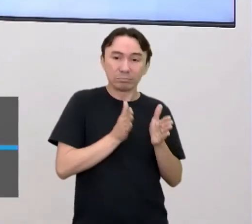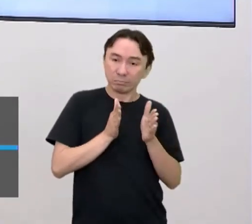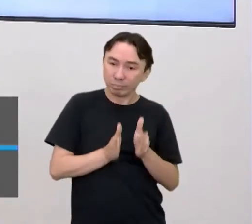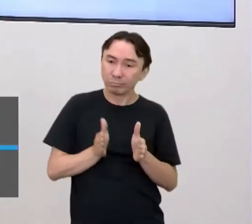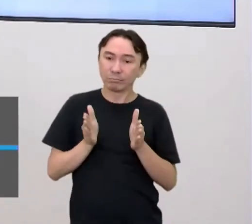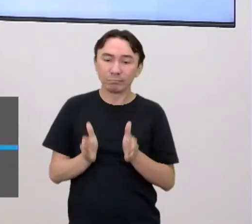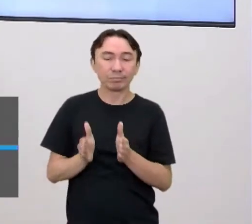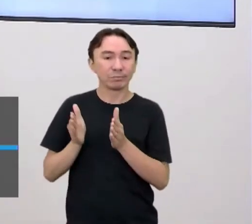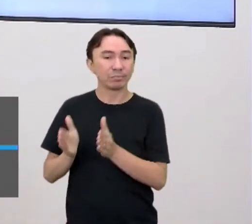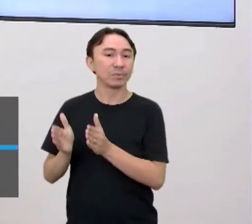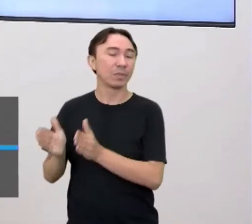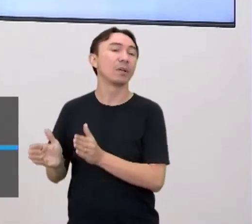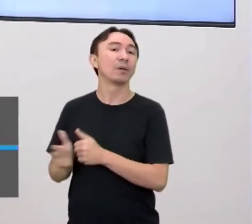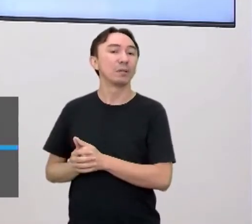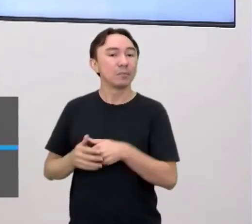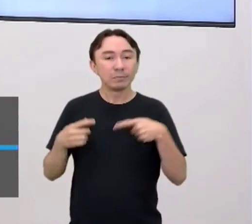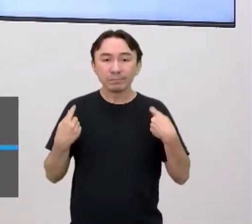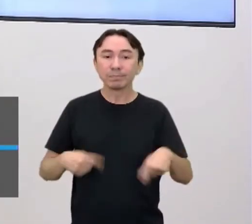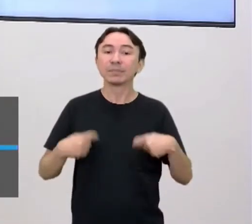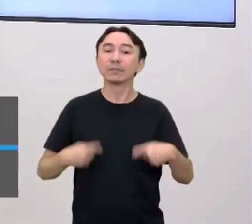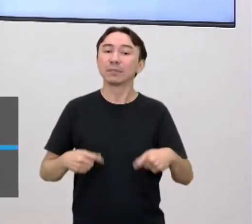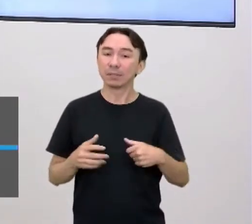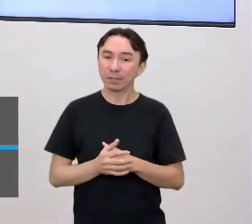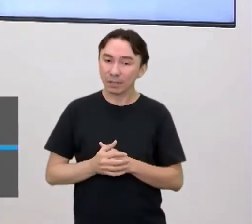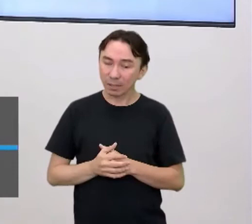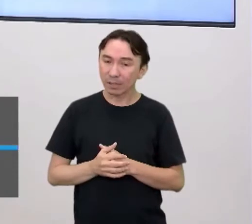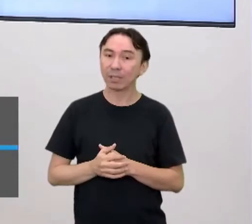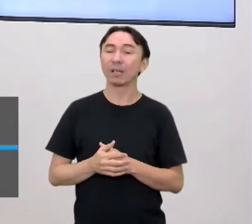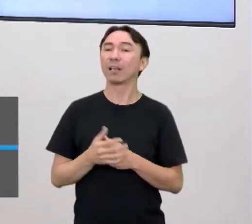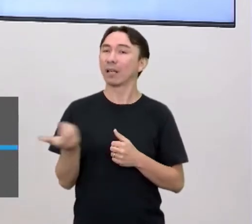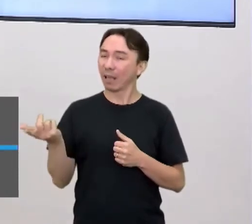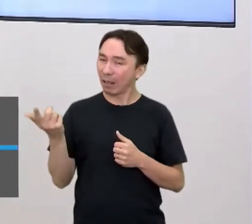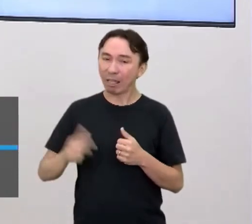sistemática. Então, precisa ter um sistema, precisa